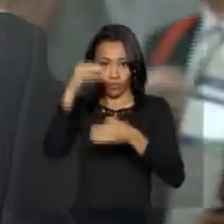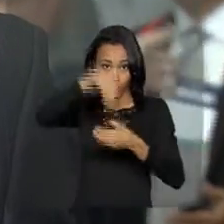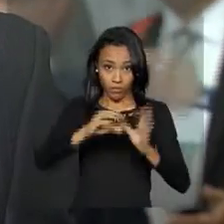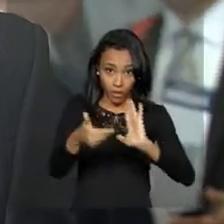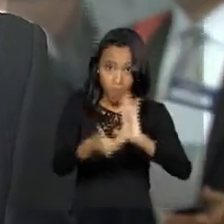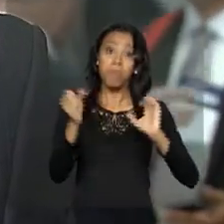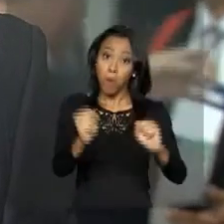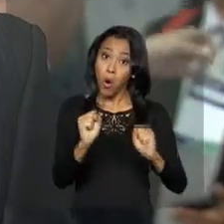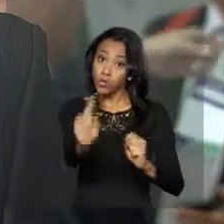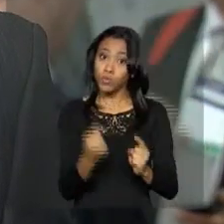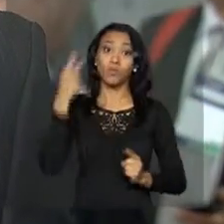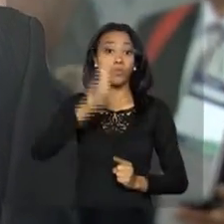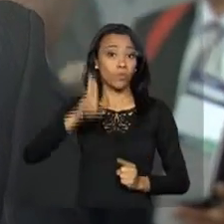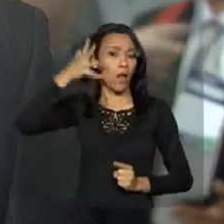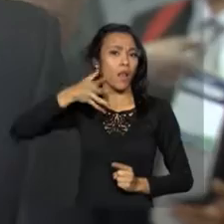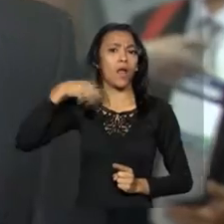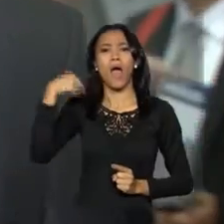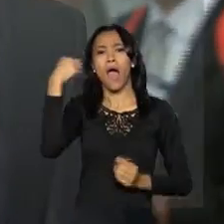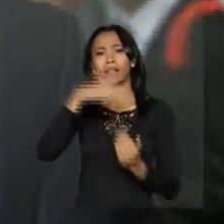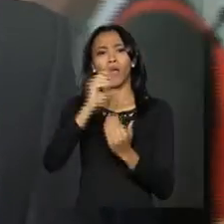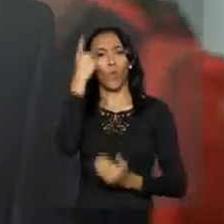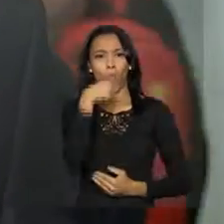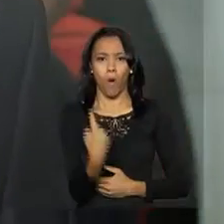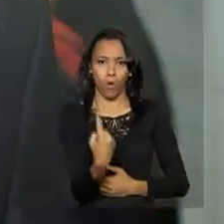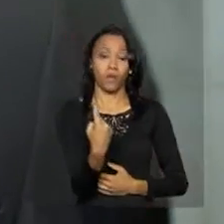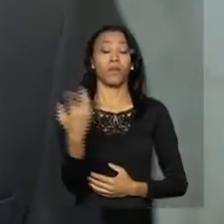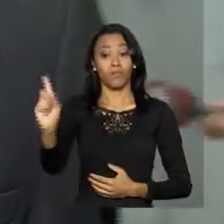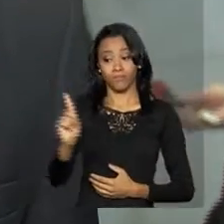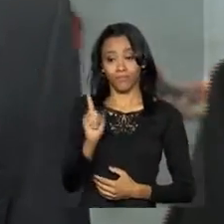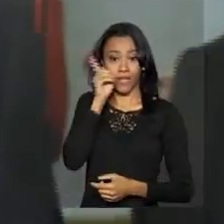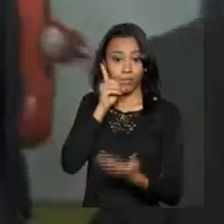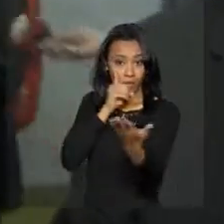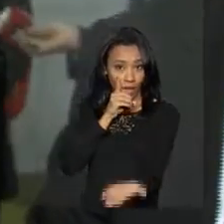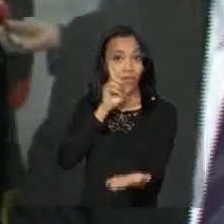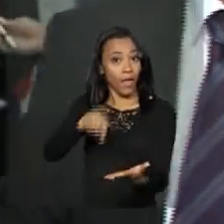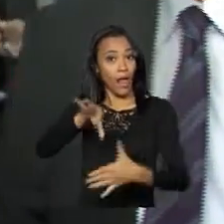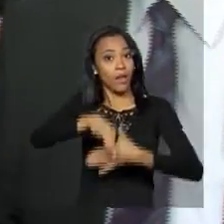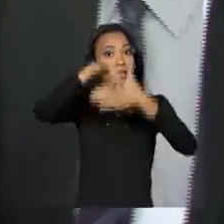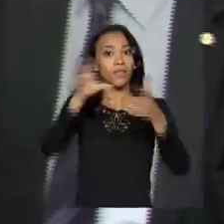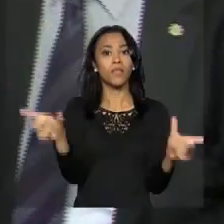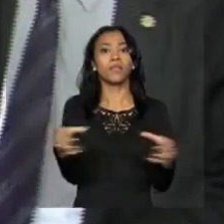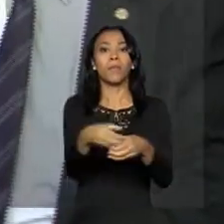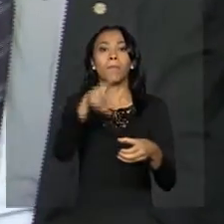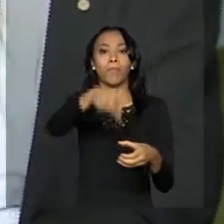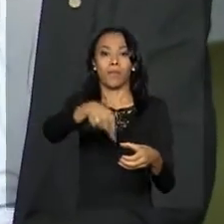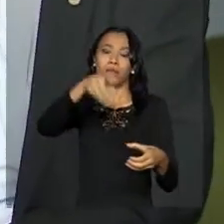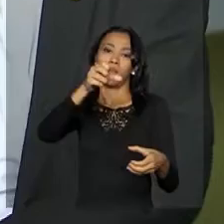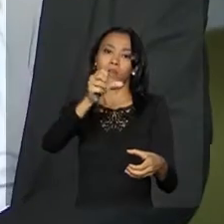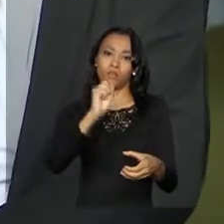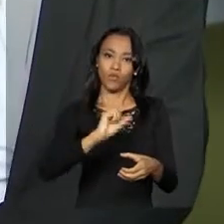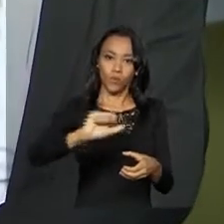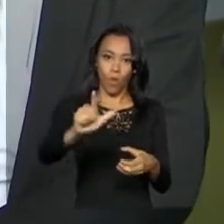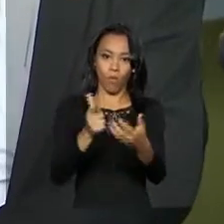fazer uso da palavra por até uma hora. Eu estou aqui com o deputado Ivan Valente, líder do PSOL na Câmara, que vai falar com a gente.